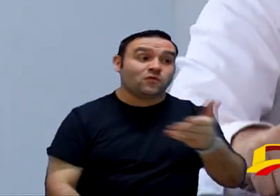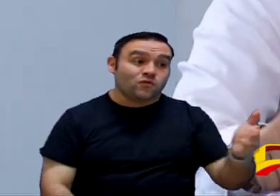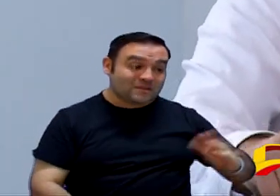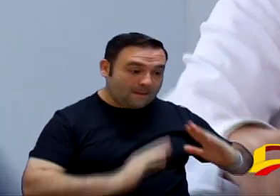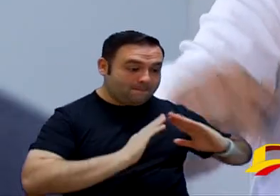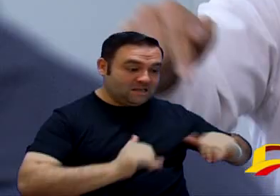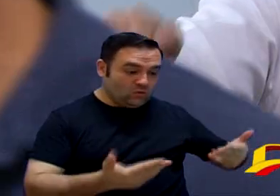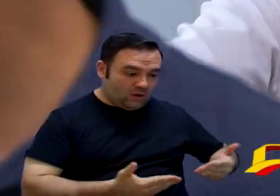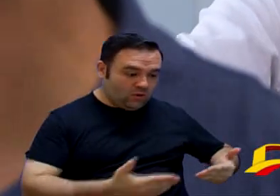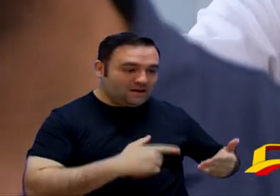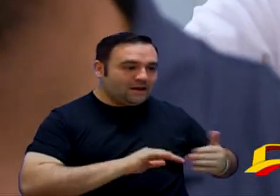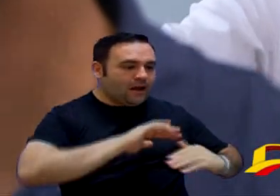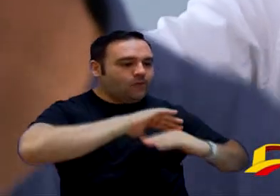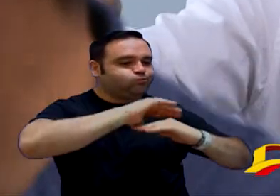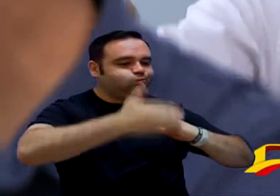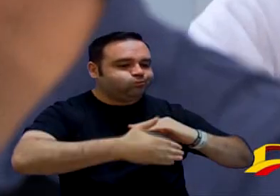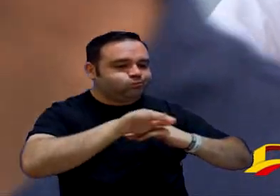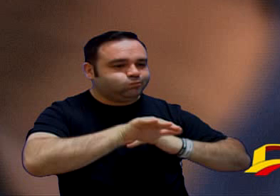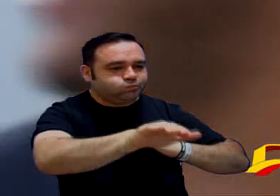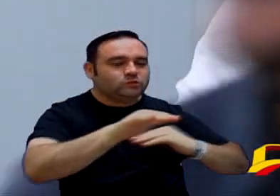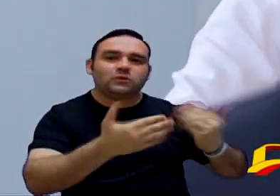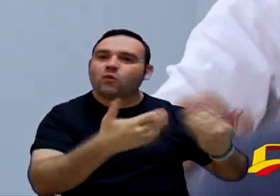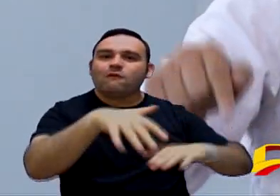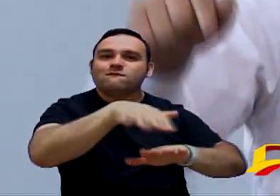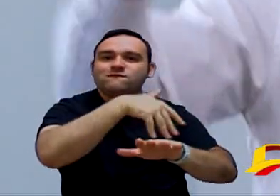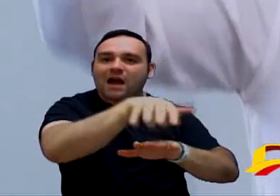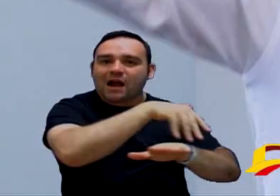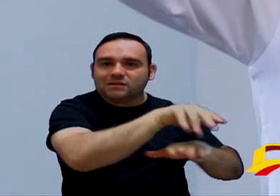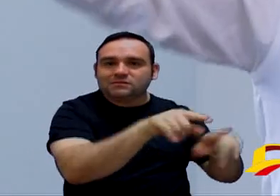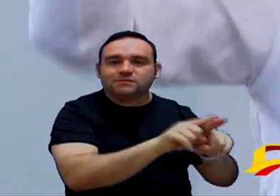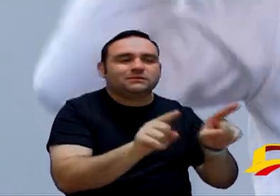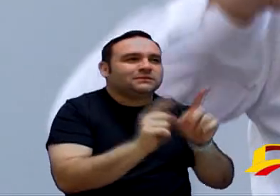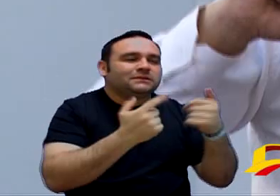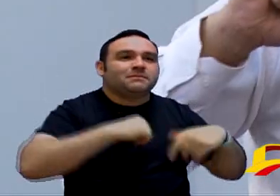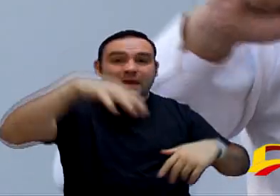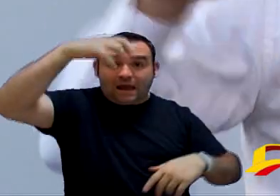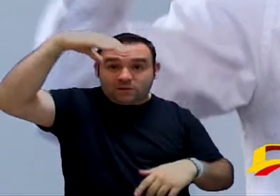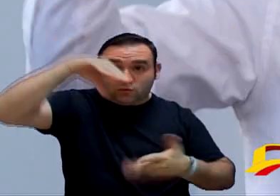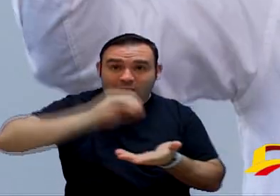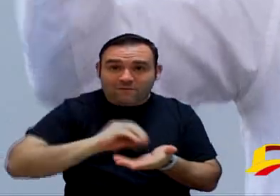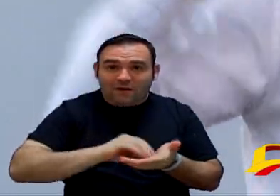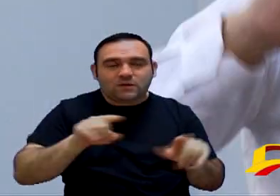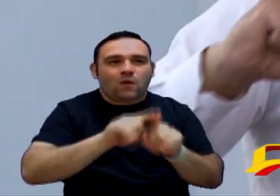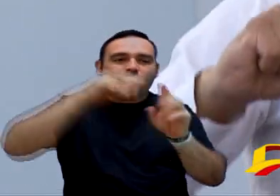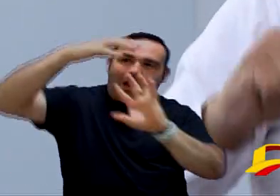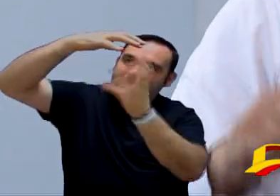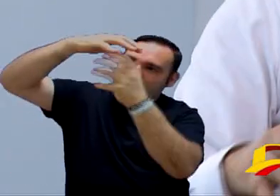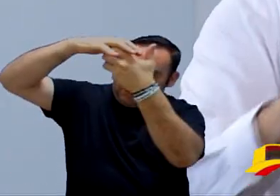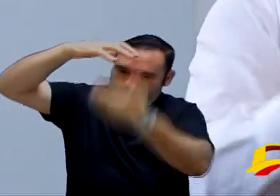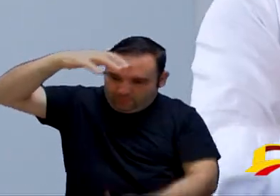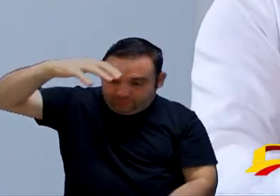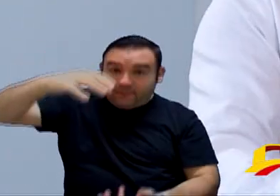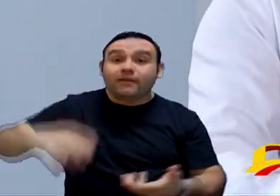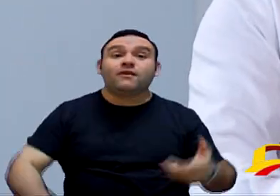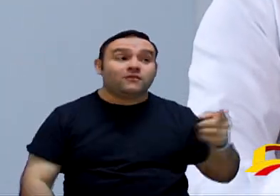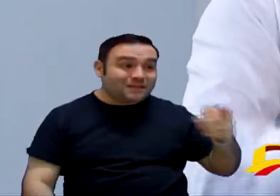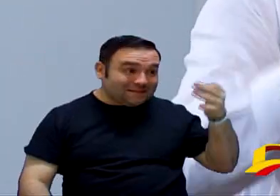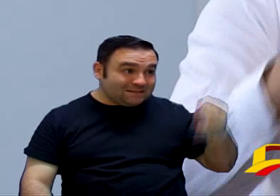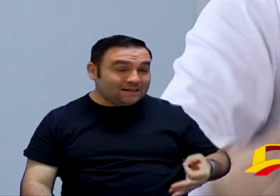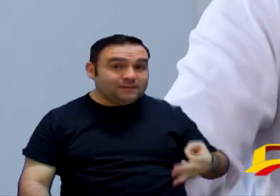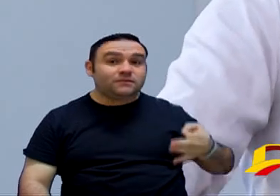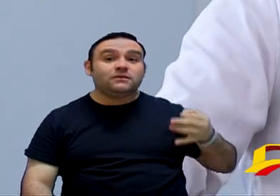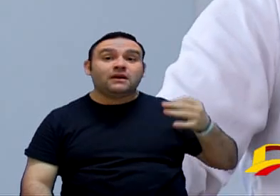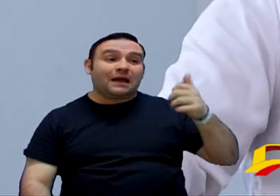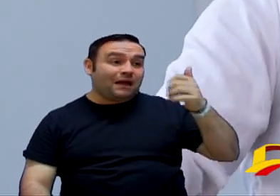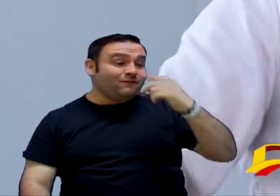você está me pedindo aqui essa lombada esse essa faixa essa iluminação aqui que tá faltando essa lâmpada que caiu Tem a certeza que